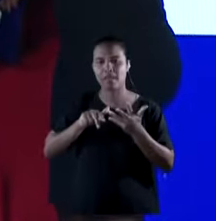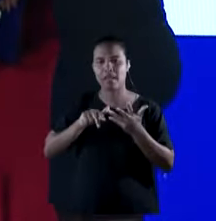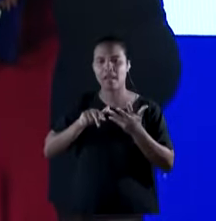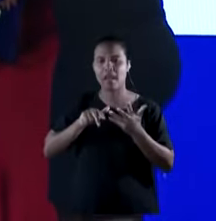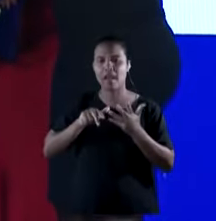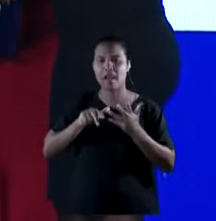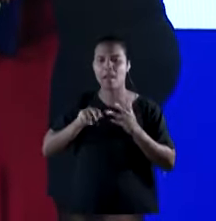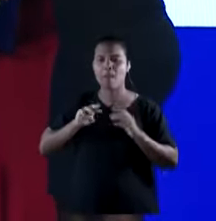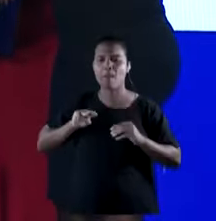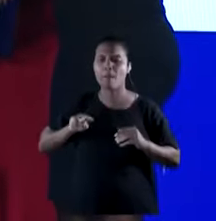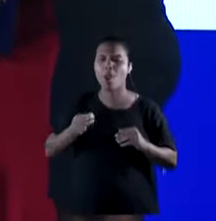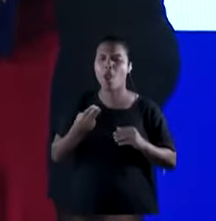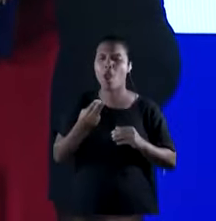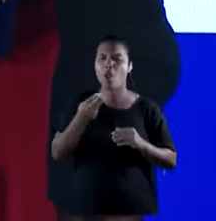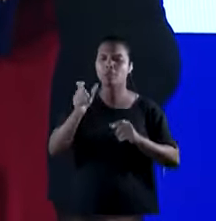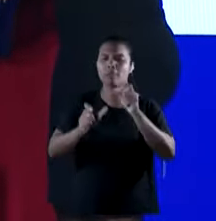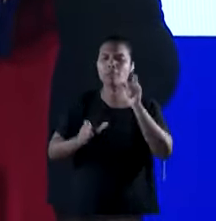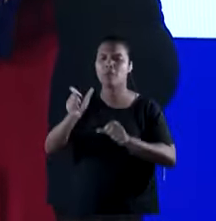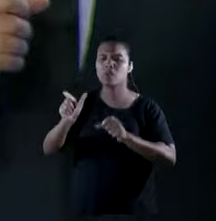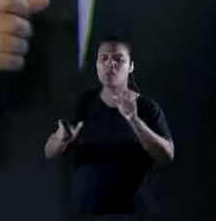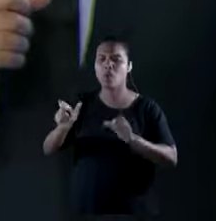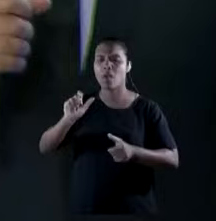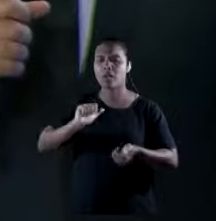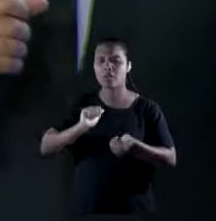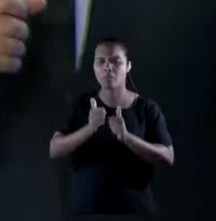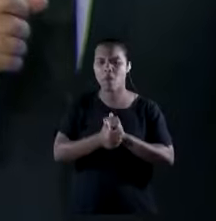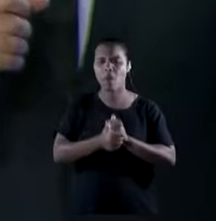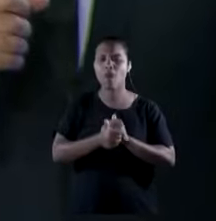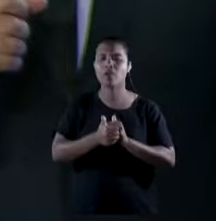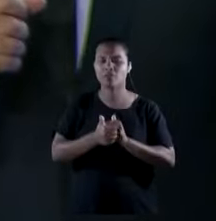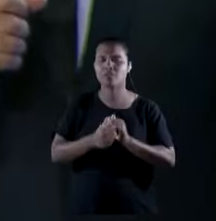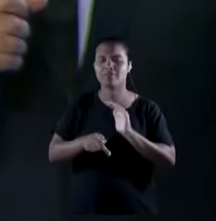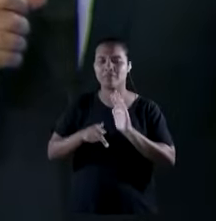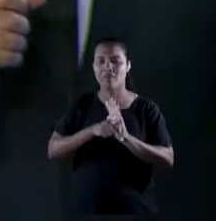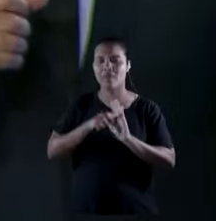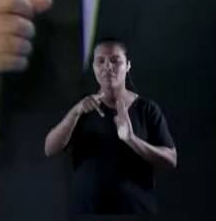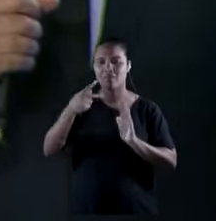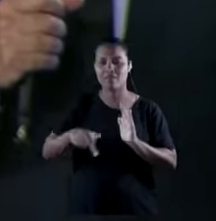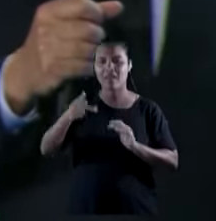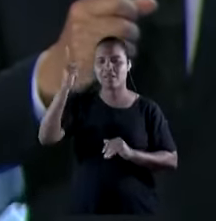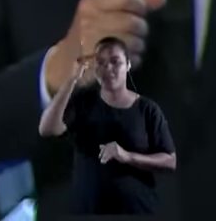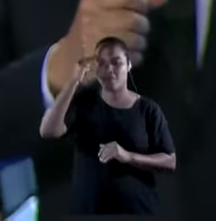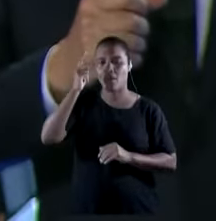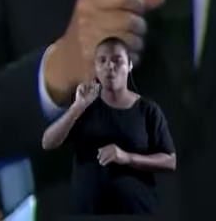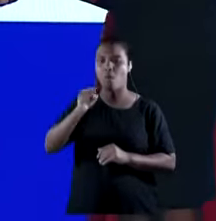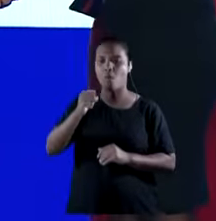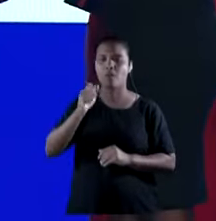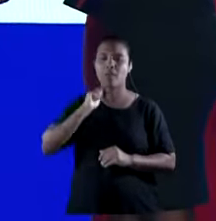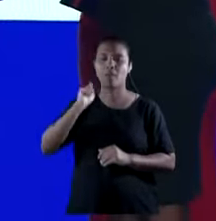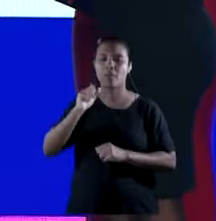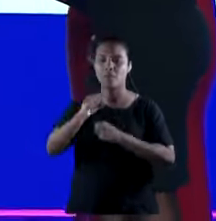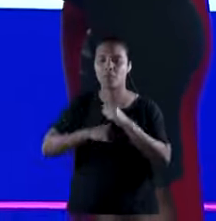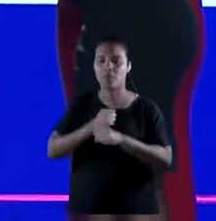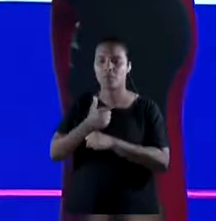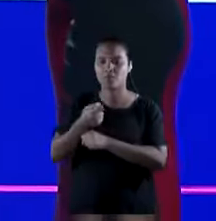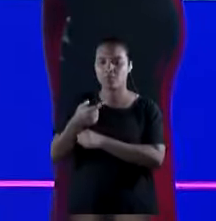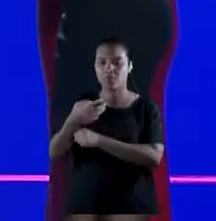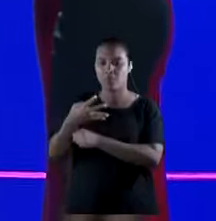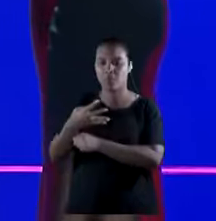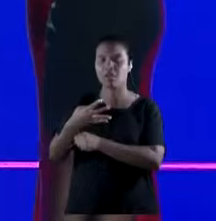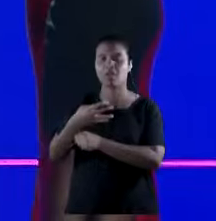amantes do esporte mais popular do mundo. São Paulo, 8 de abril de 2024. Reinaldo Carneiro